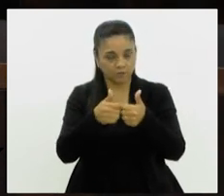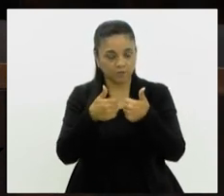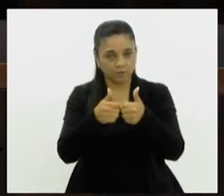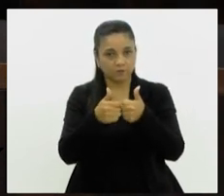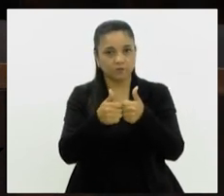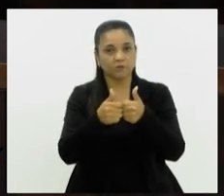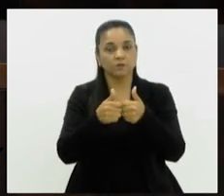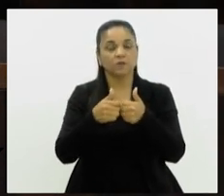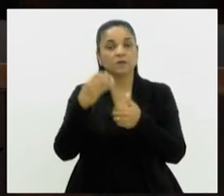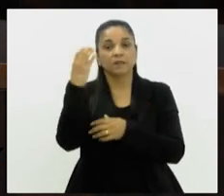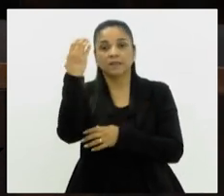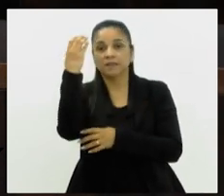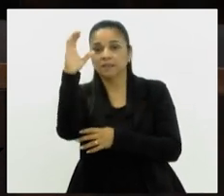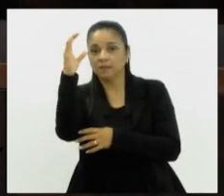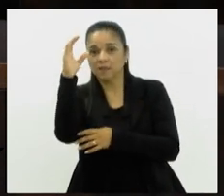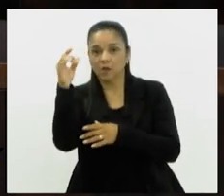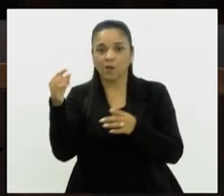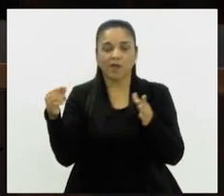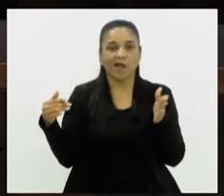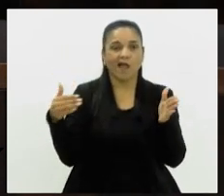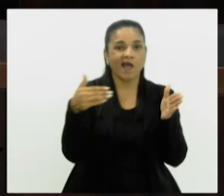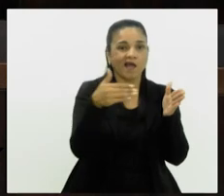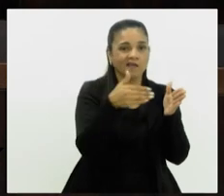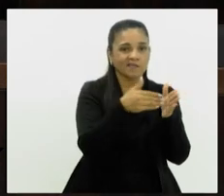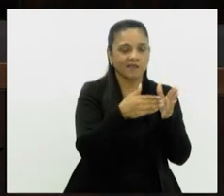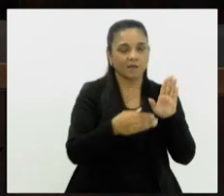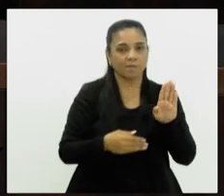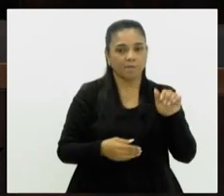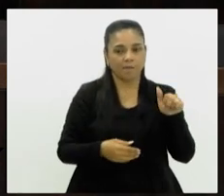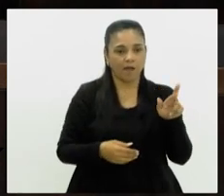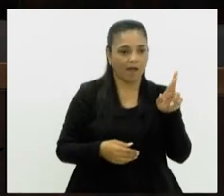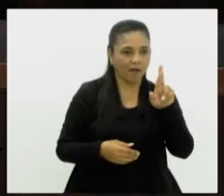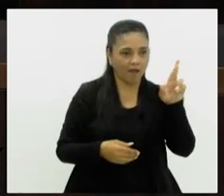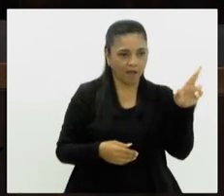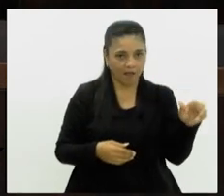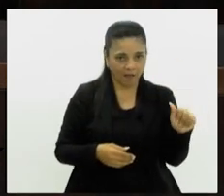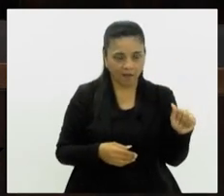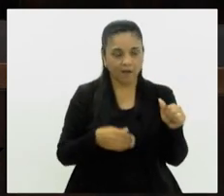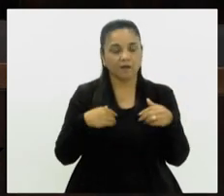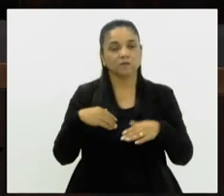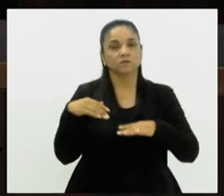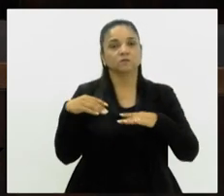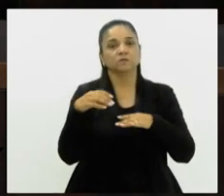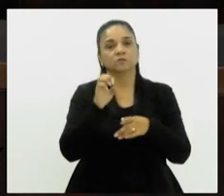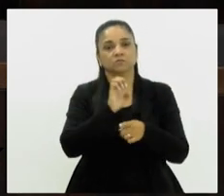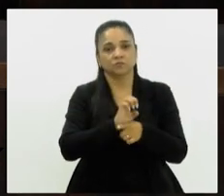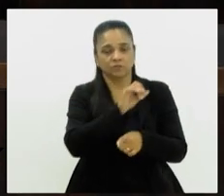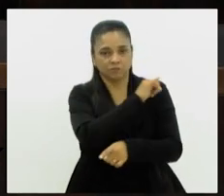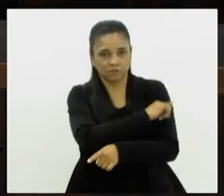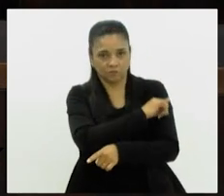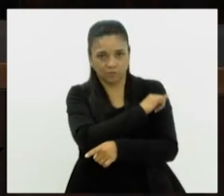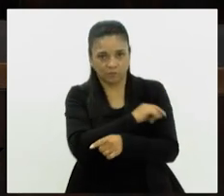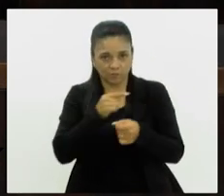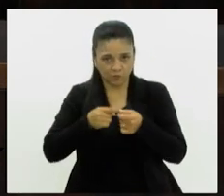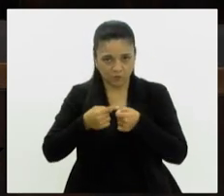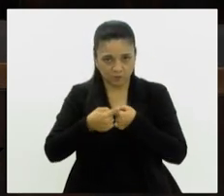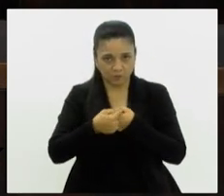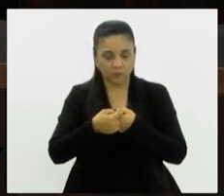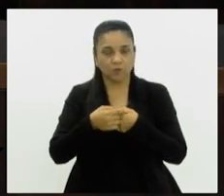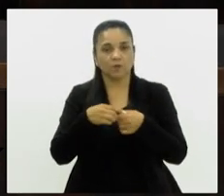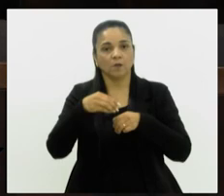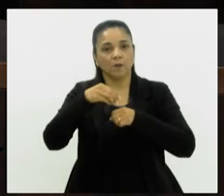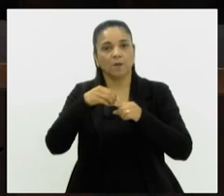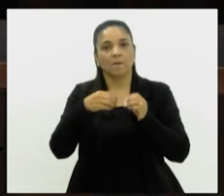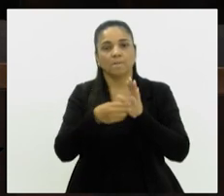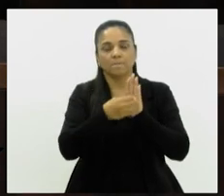de Niterói até a Barra da Tijuca, no município do Rio de Janeiro. Parecer da Comissão de